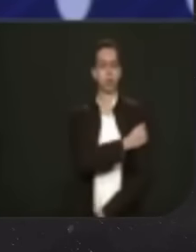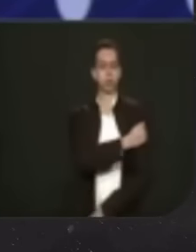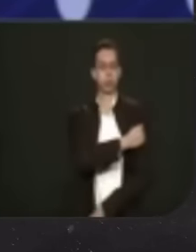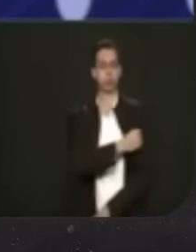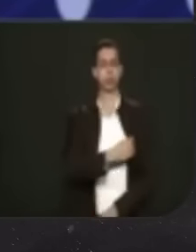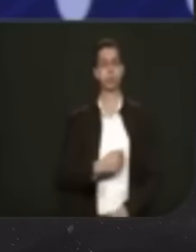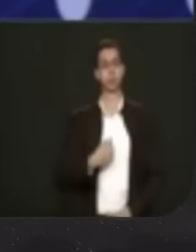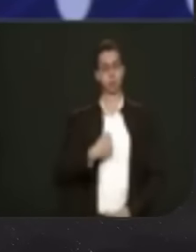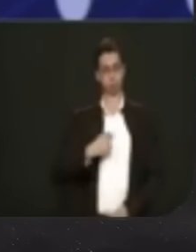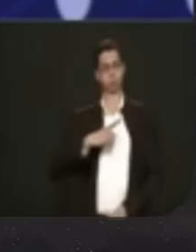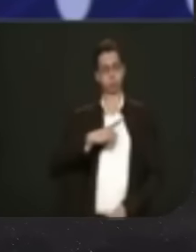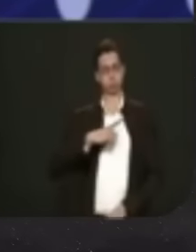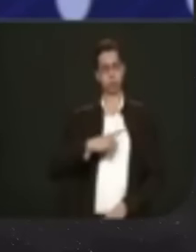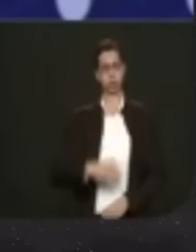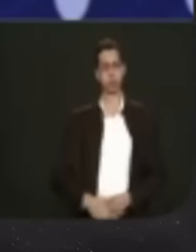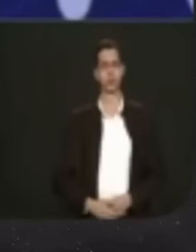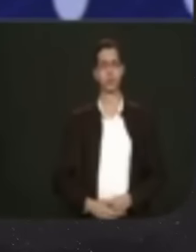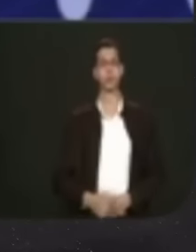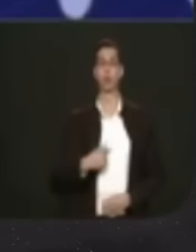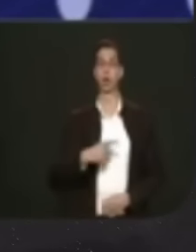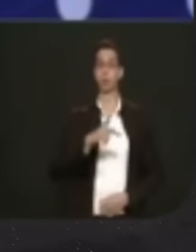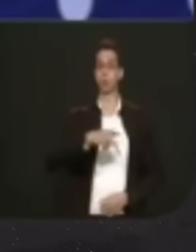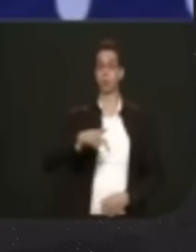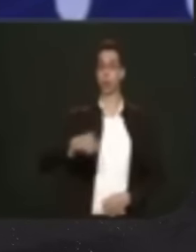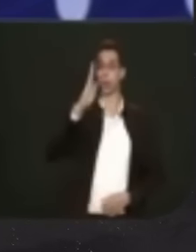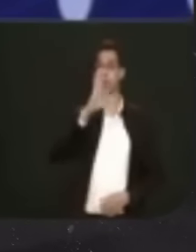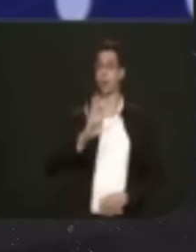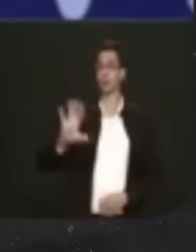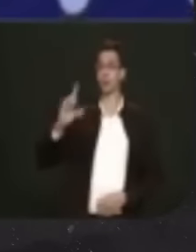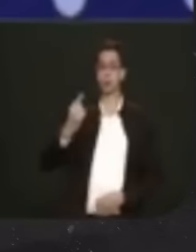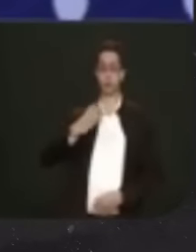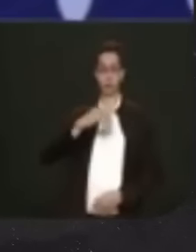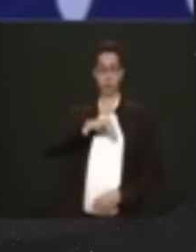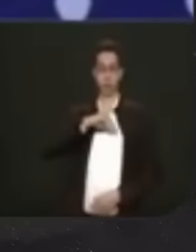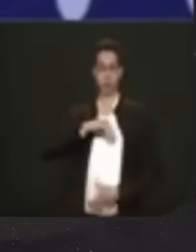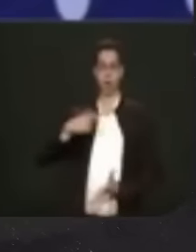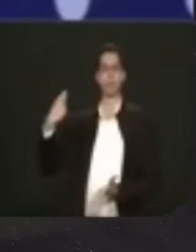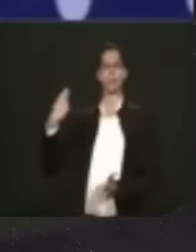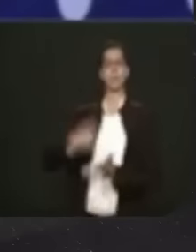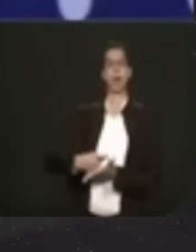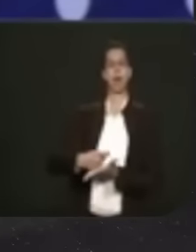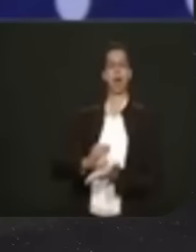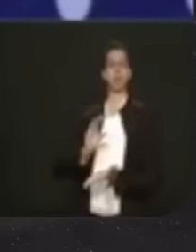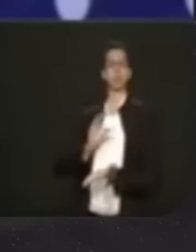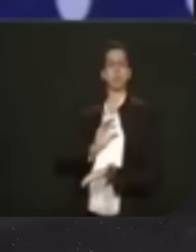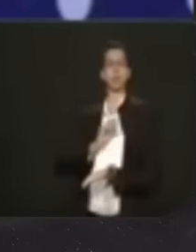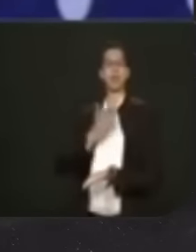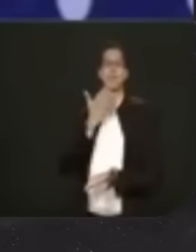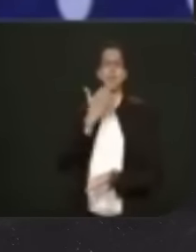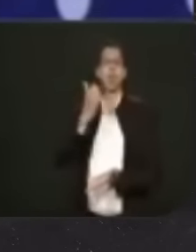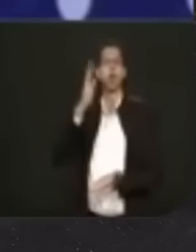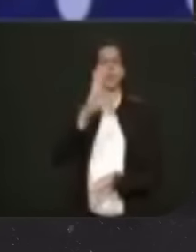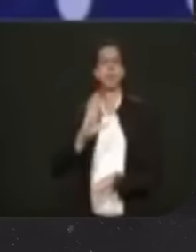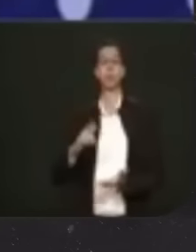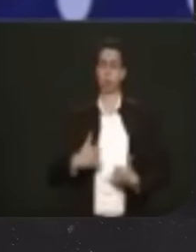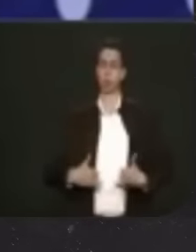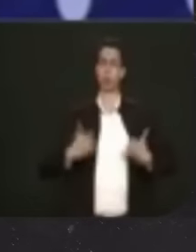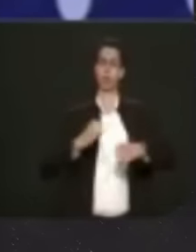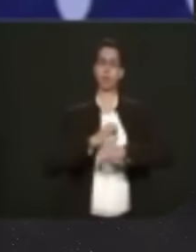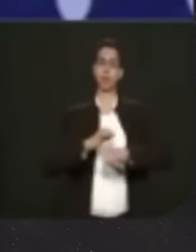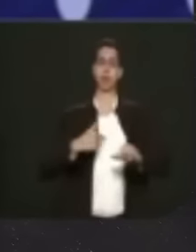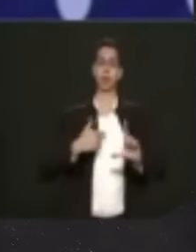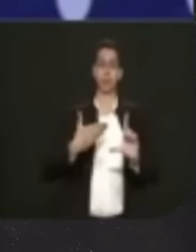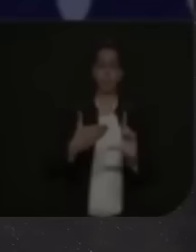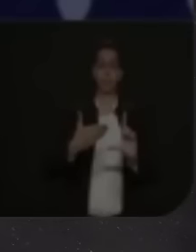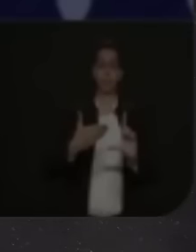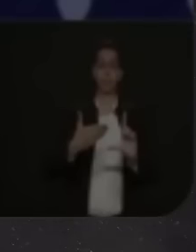e inclusive sou o professor mais bem pago do Brasil Tenho orgulho de falar isso é nas nossas plataformas Exclusive sou dono